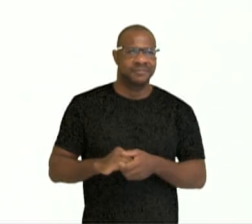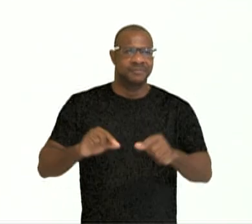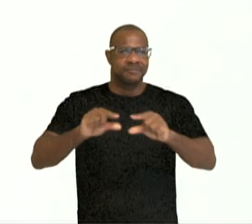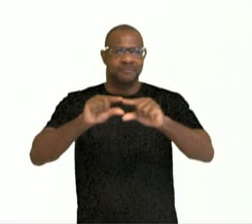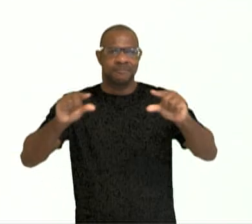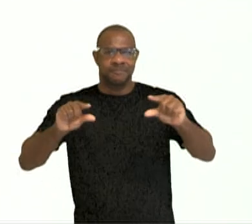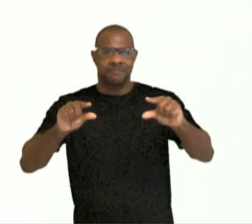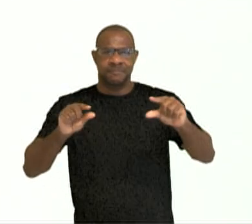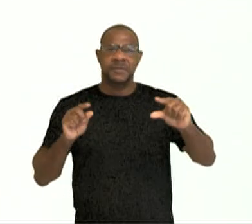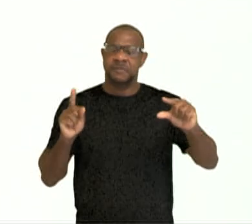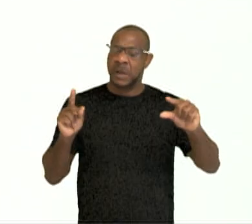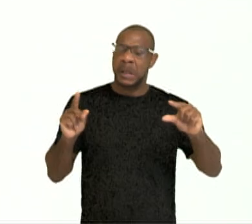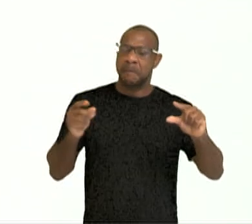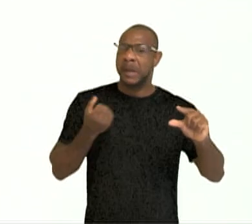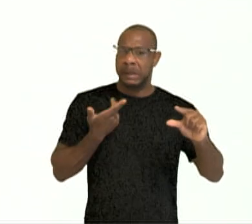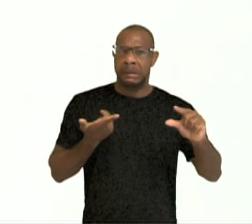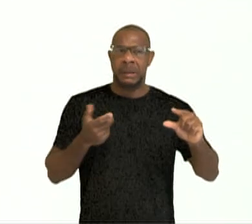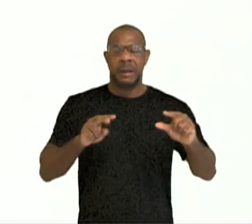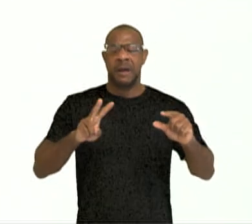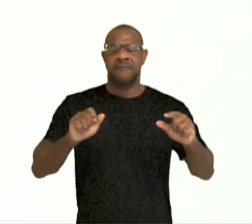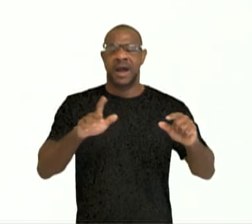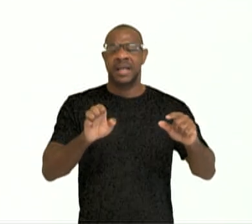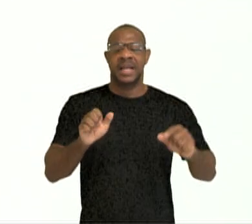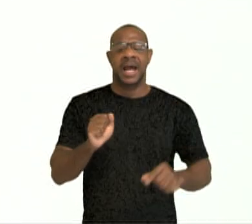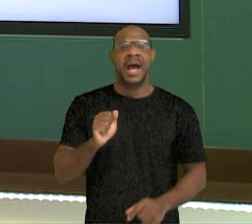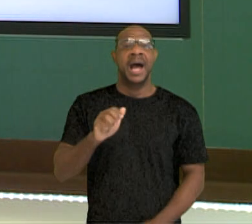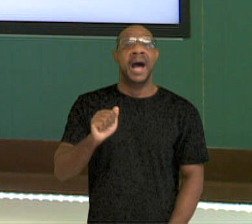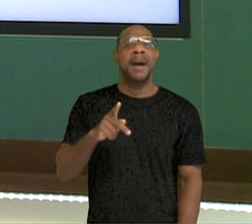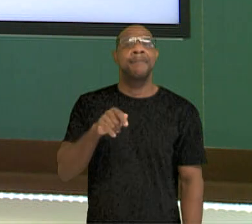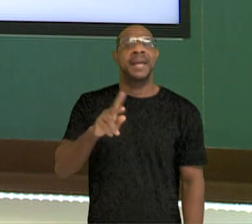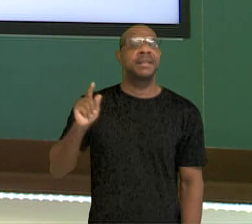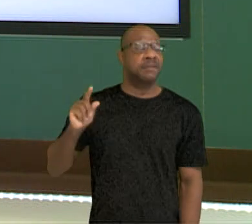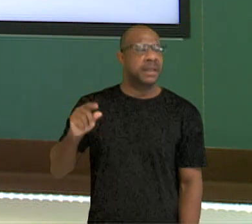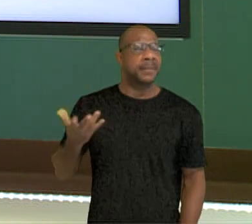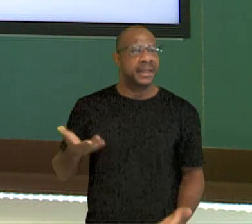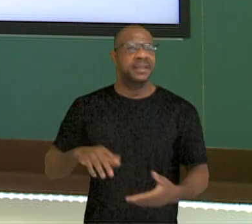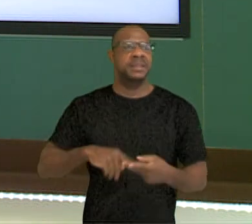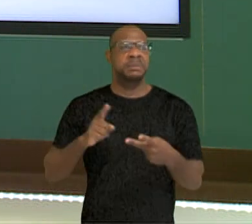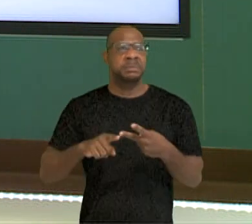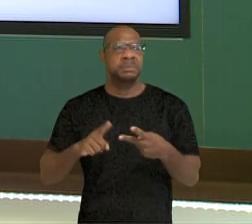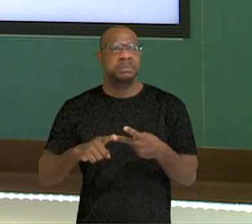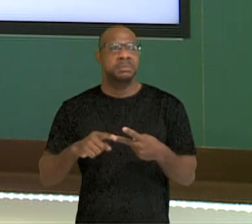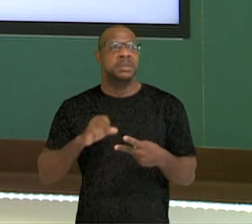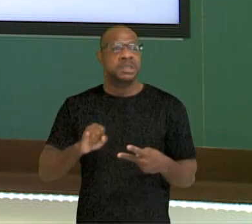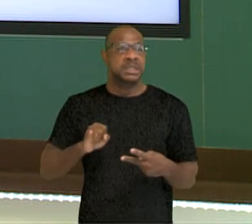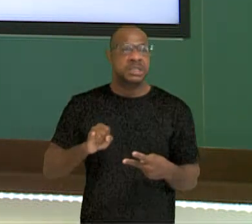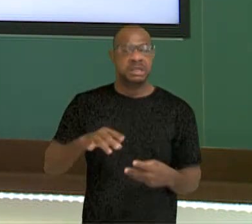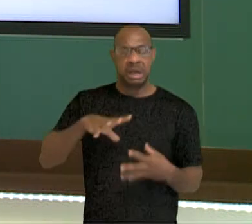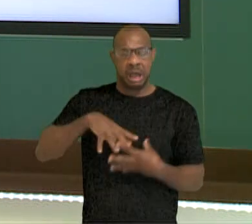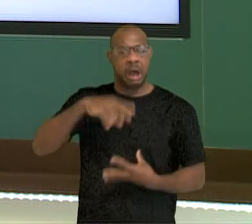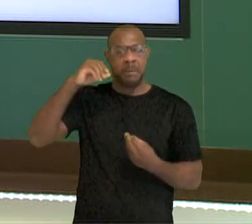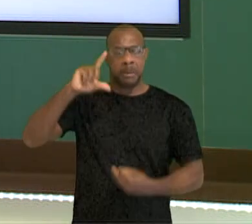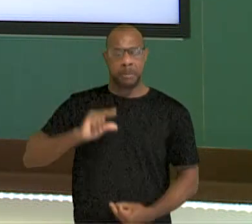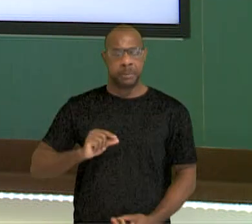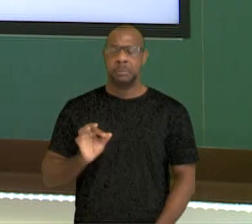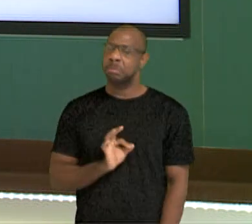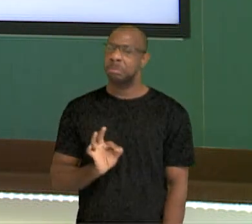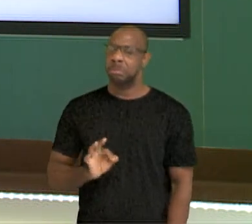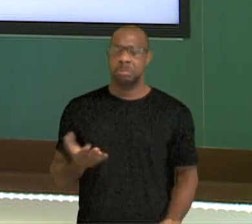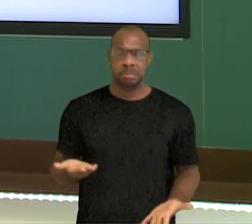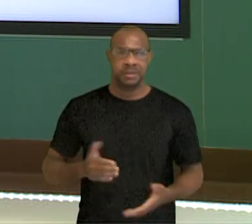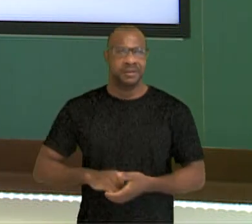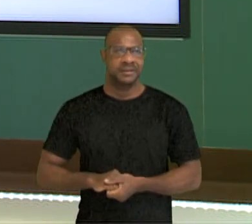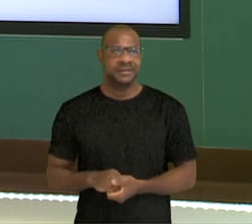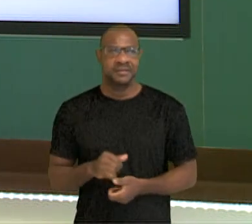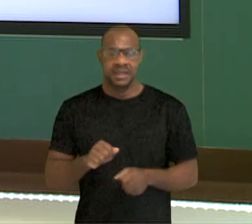possíveis interpretações, né? Justamente a relação entre o mar, os mares e o povo português, né?